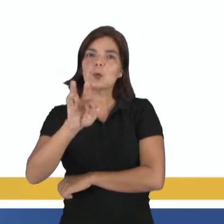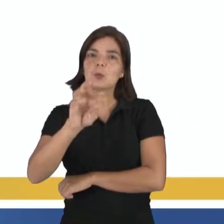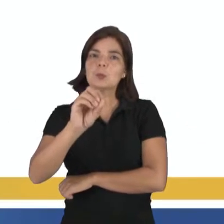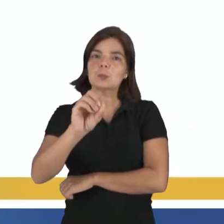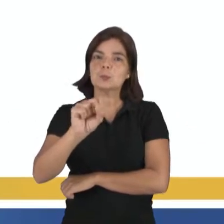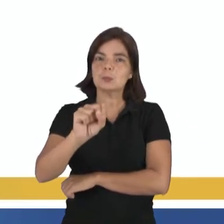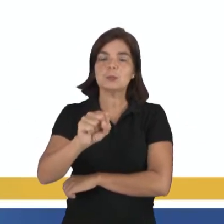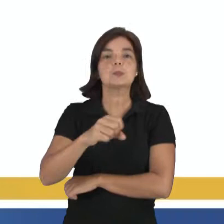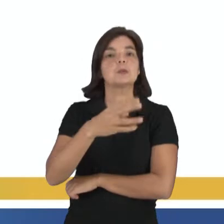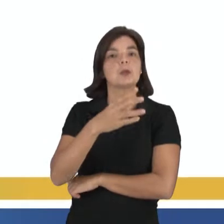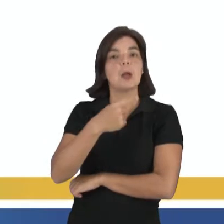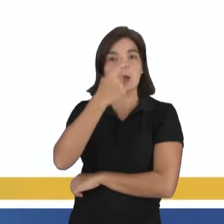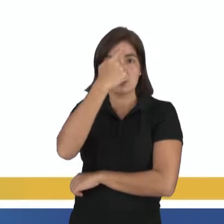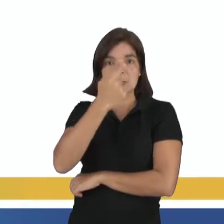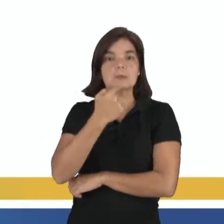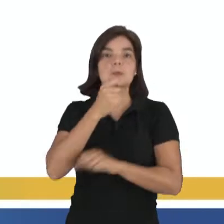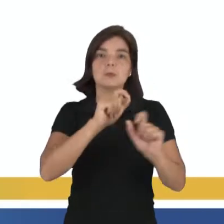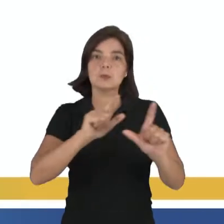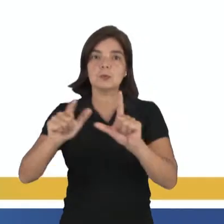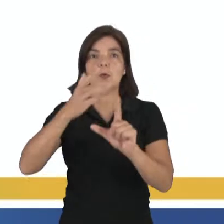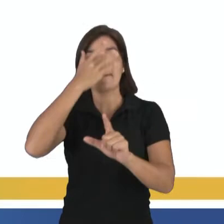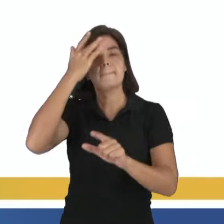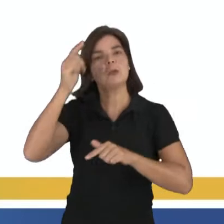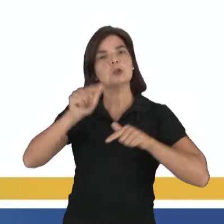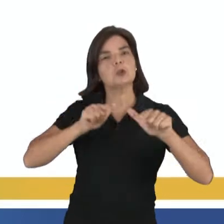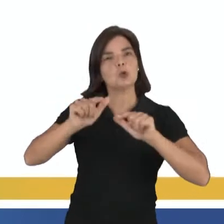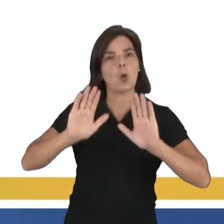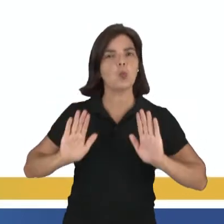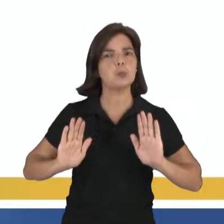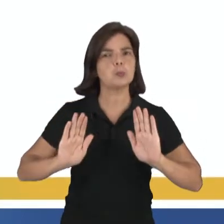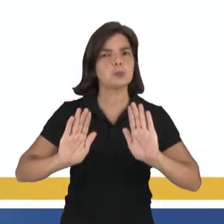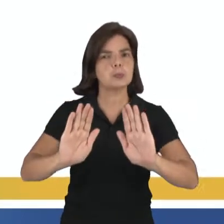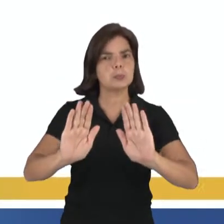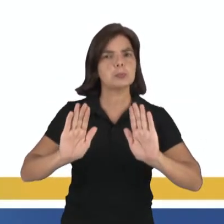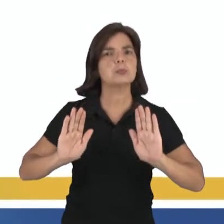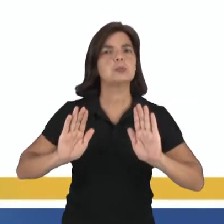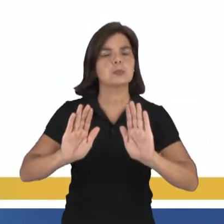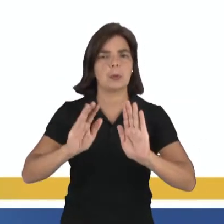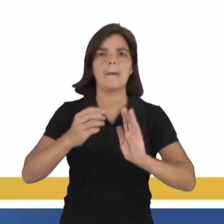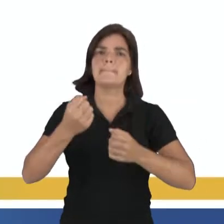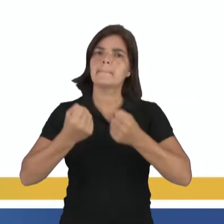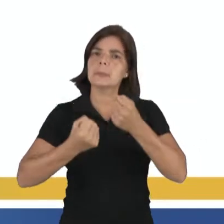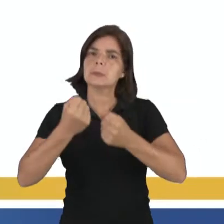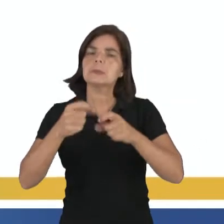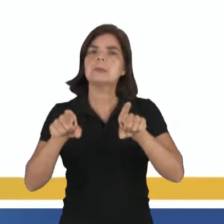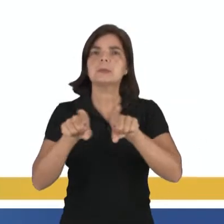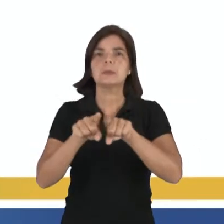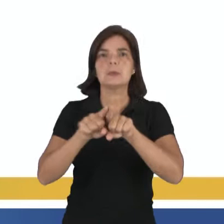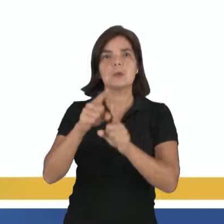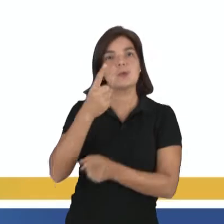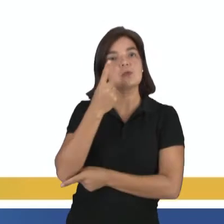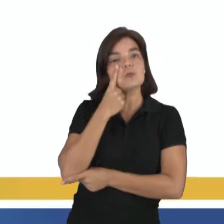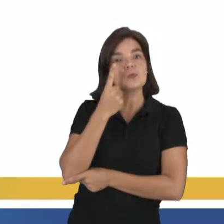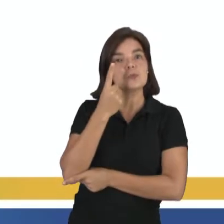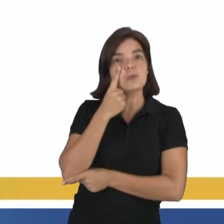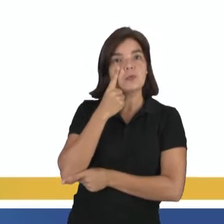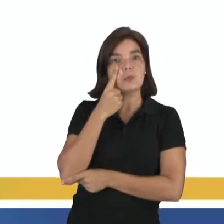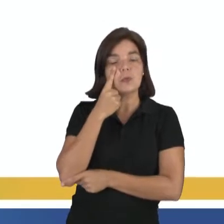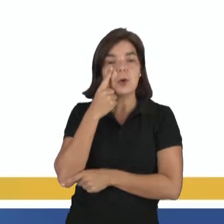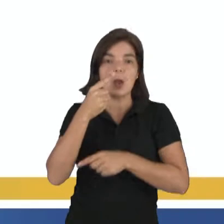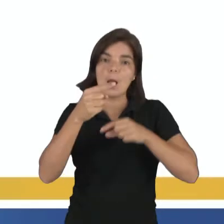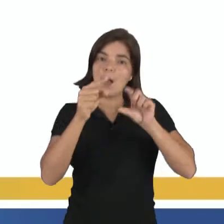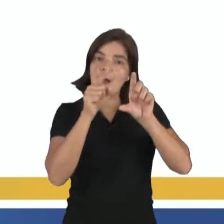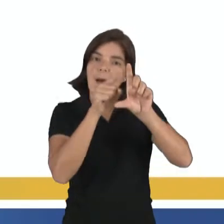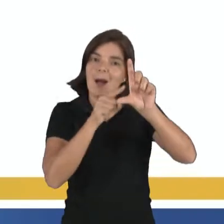foto de trabalhadores empurrando uma espécie de carrinho e a gente vê aí a roda